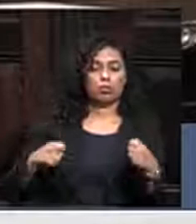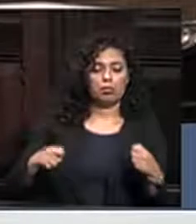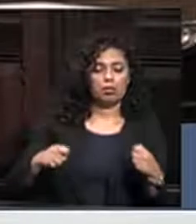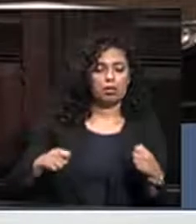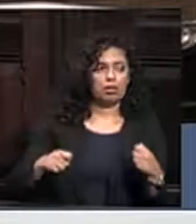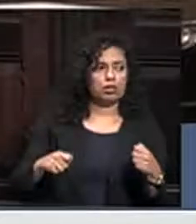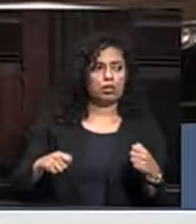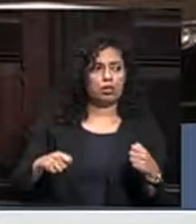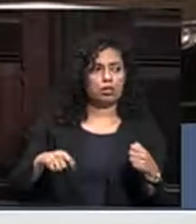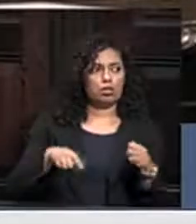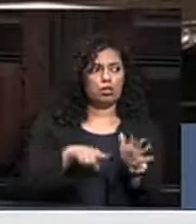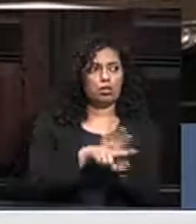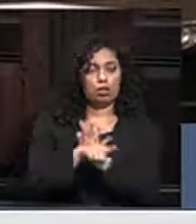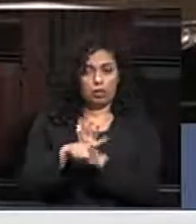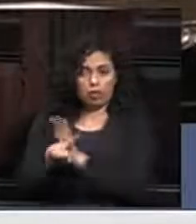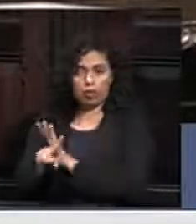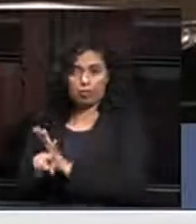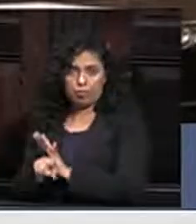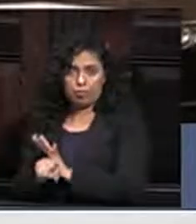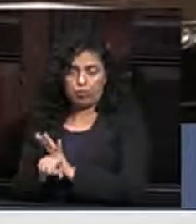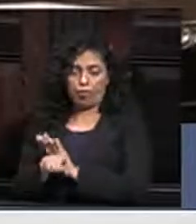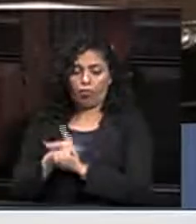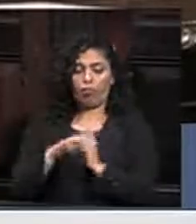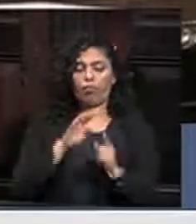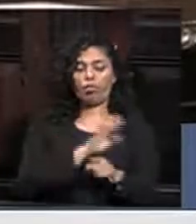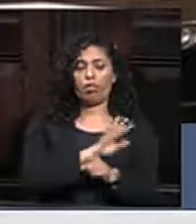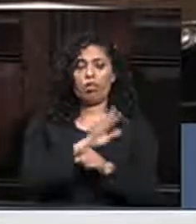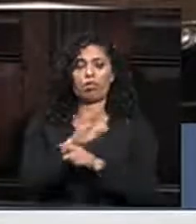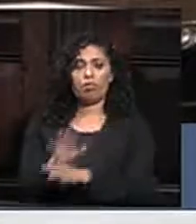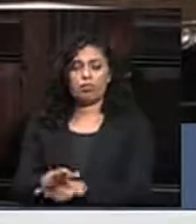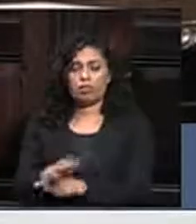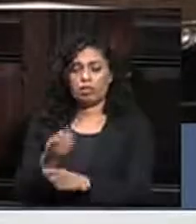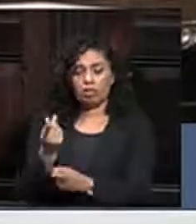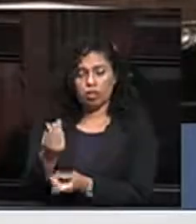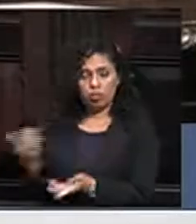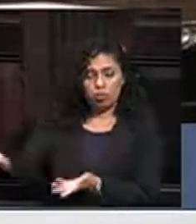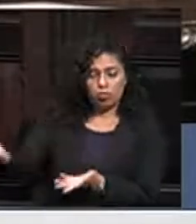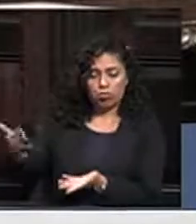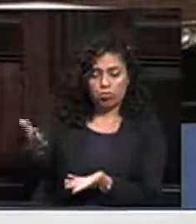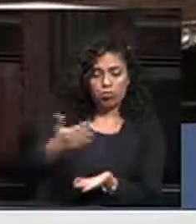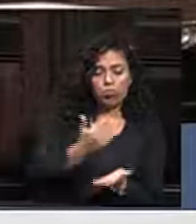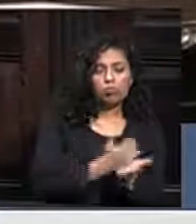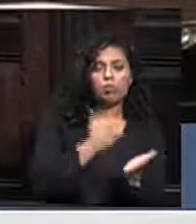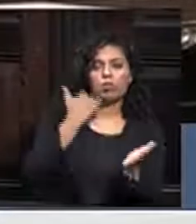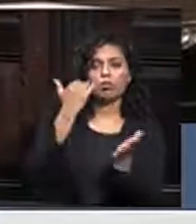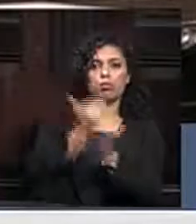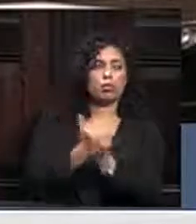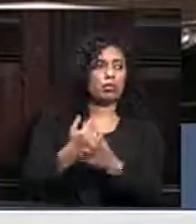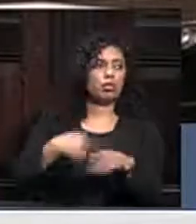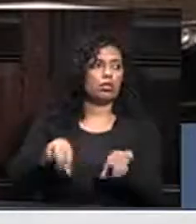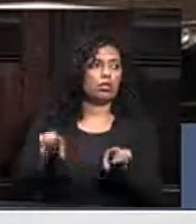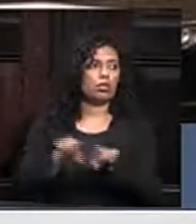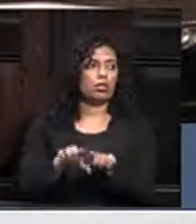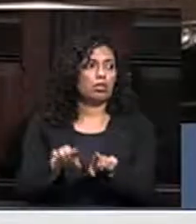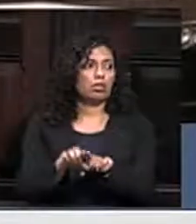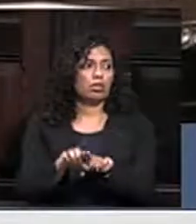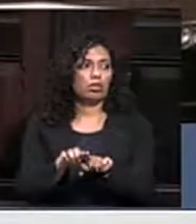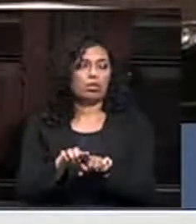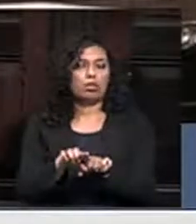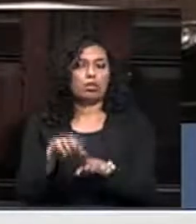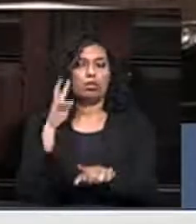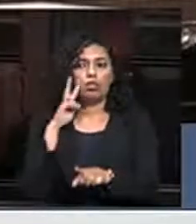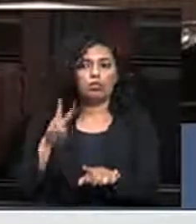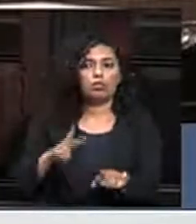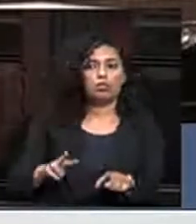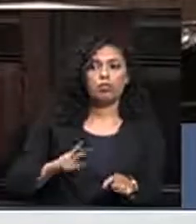estratégias para fomentar e aumentar a arrecadação, e ele tem que rever os incentivos